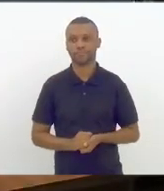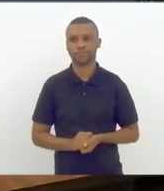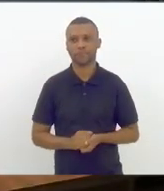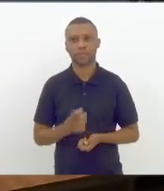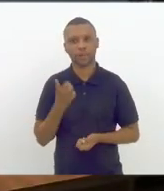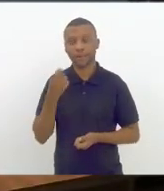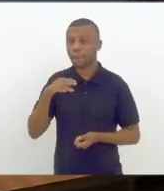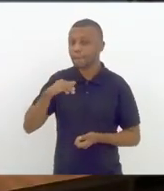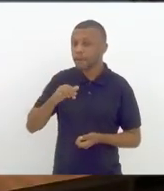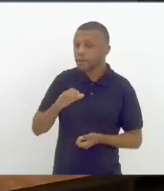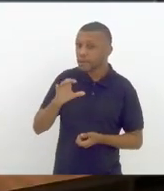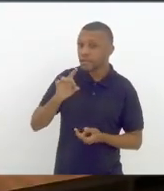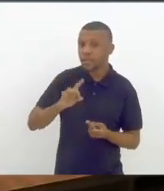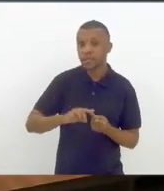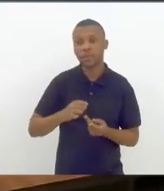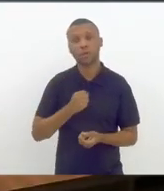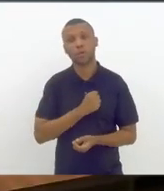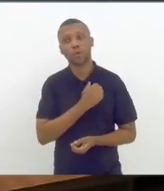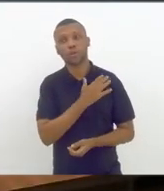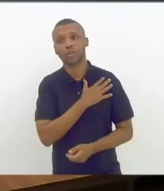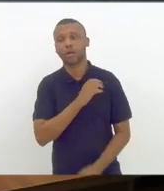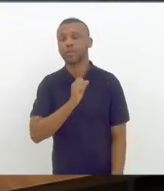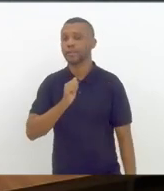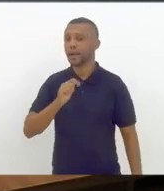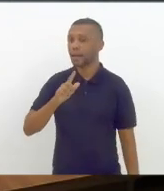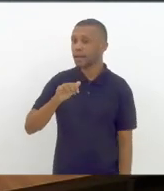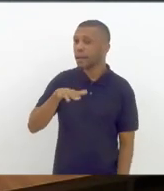Deputado Mink, deputado Coronel Salema,